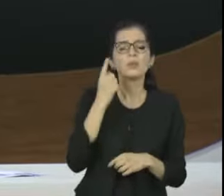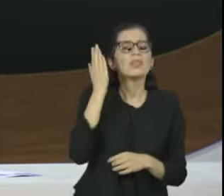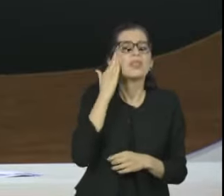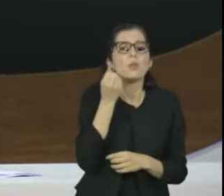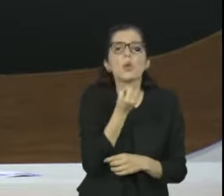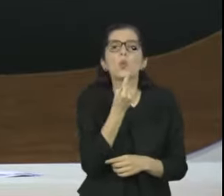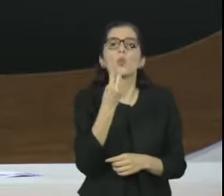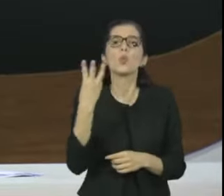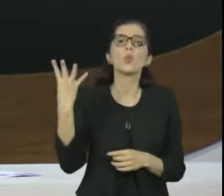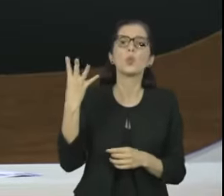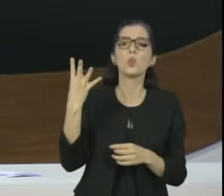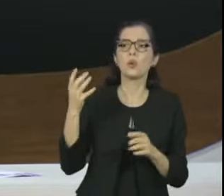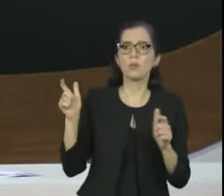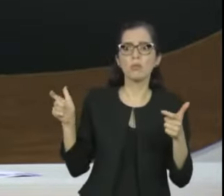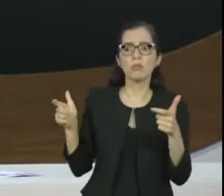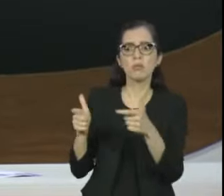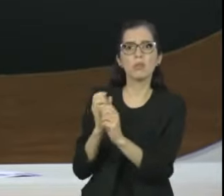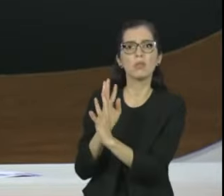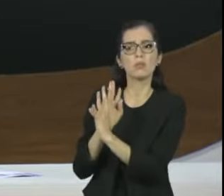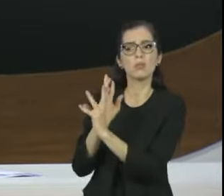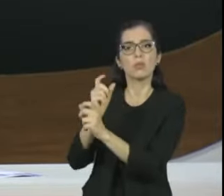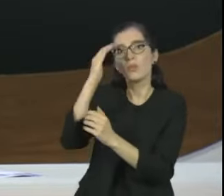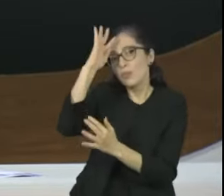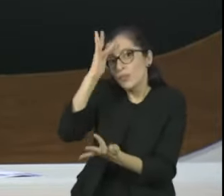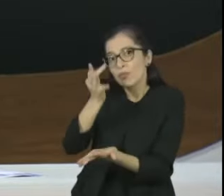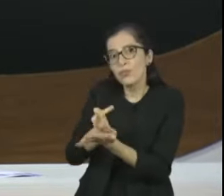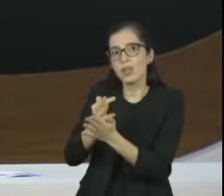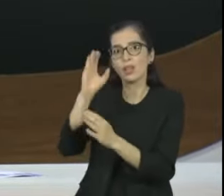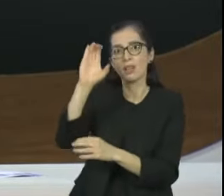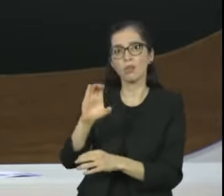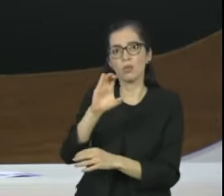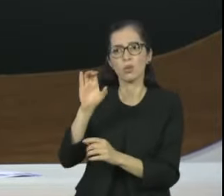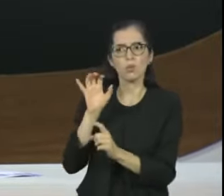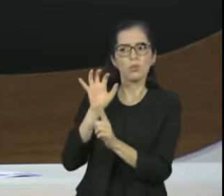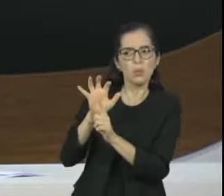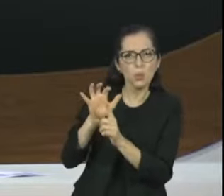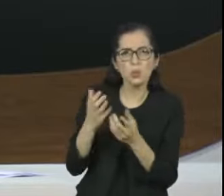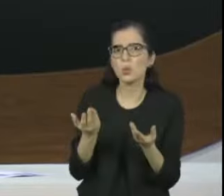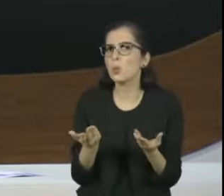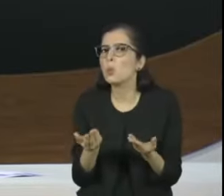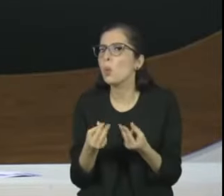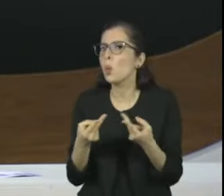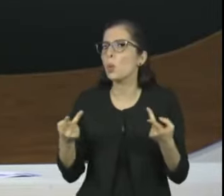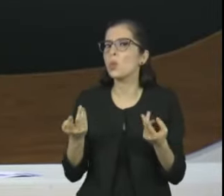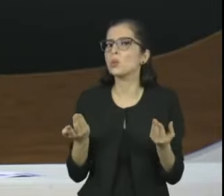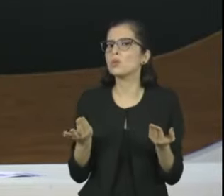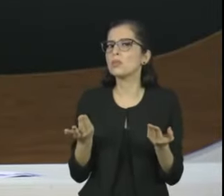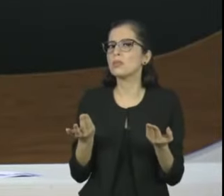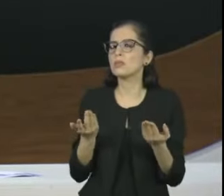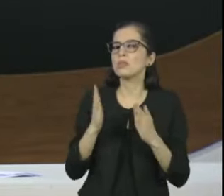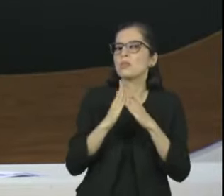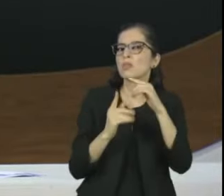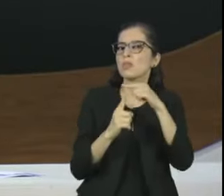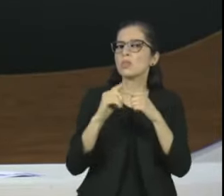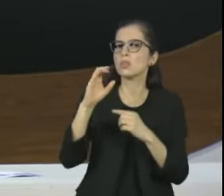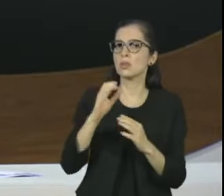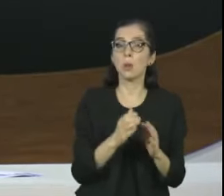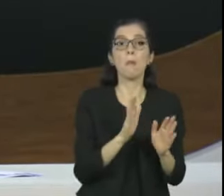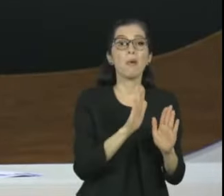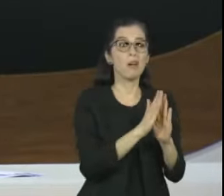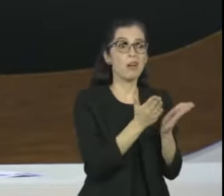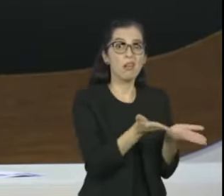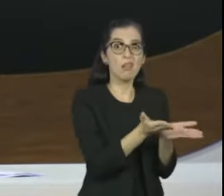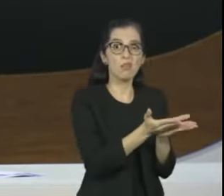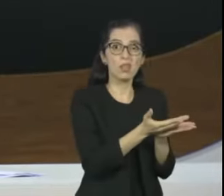uma um agravamento dessa situação de perda de católicos no Brasil para igrejas evangélicas ao